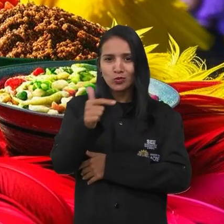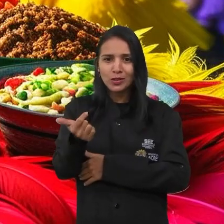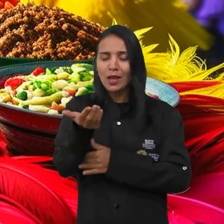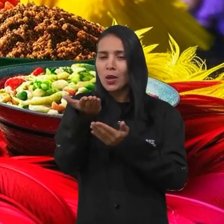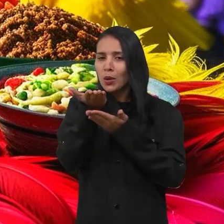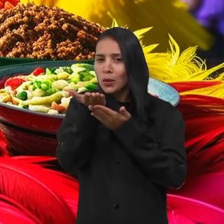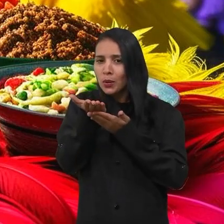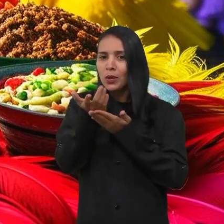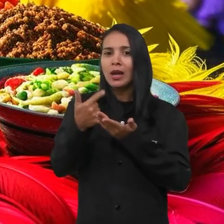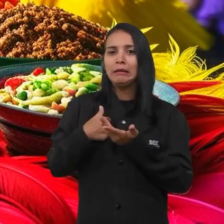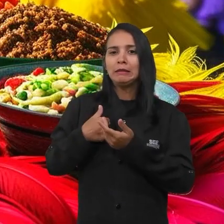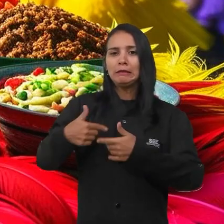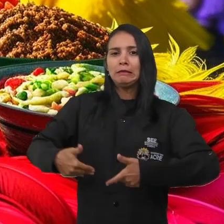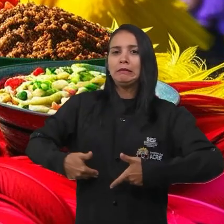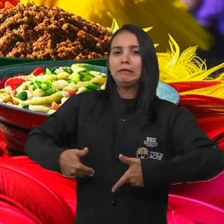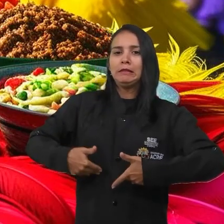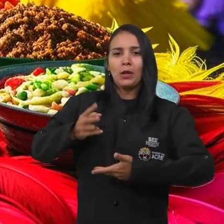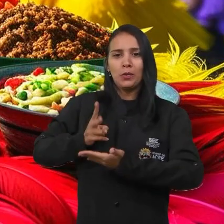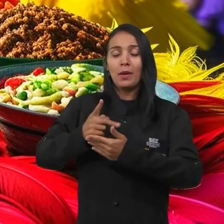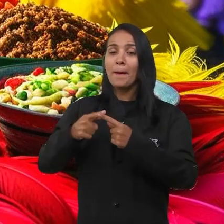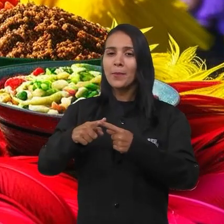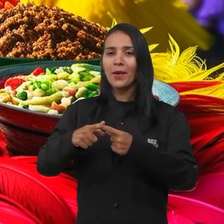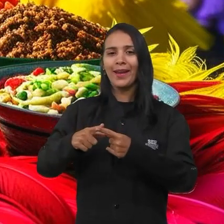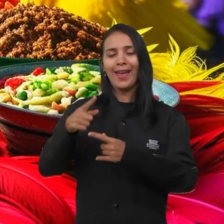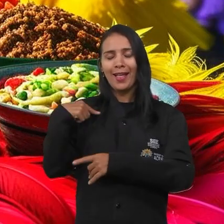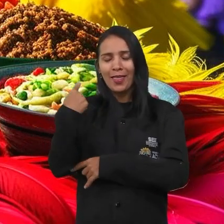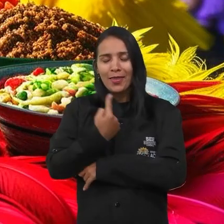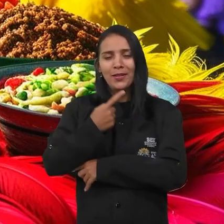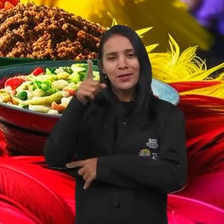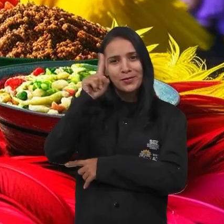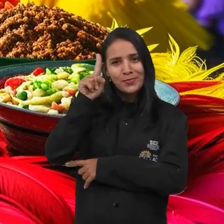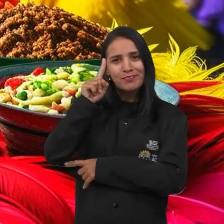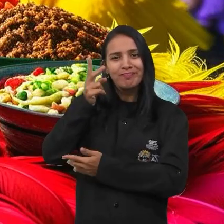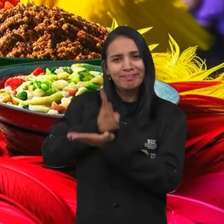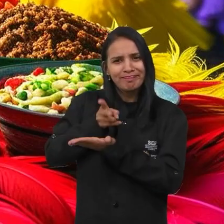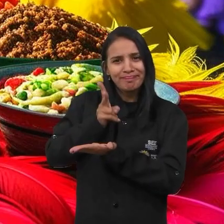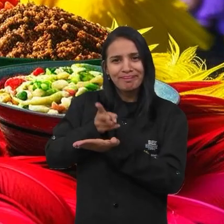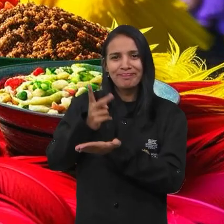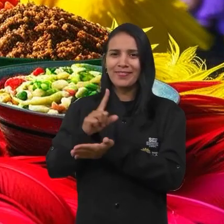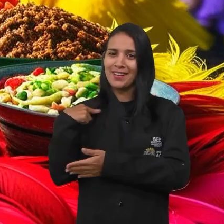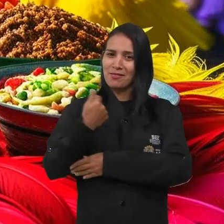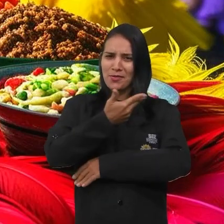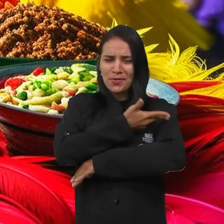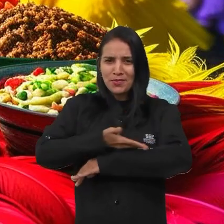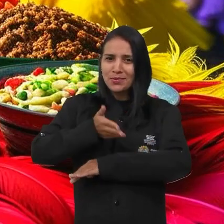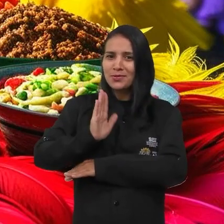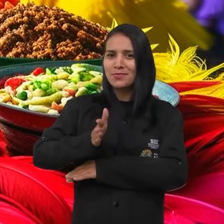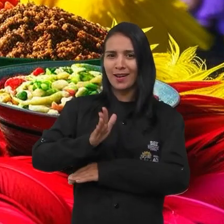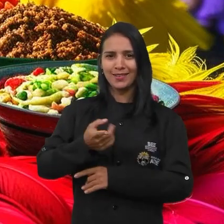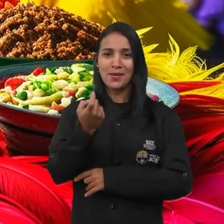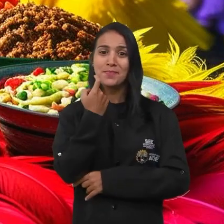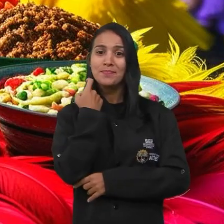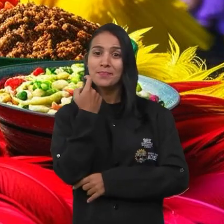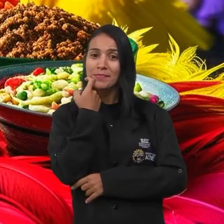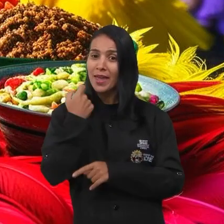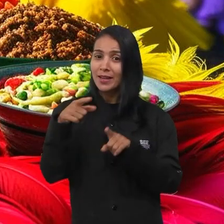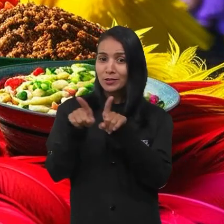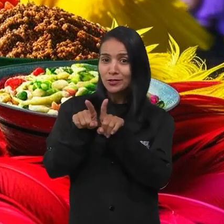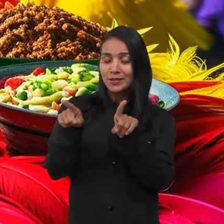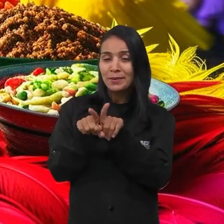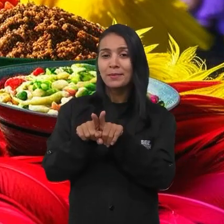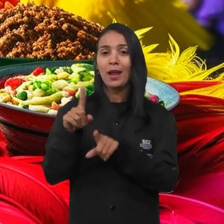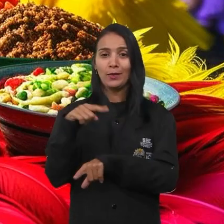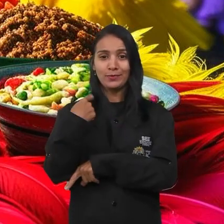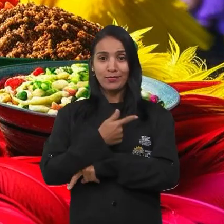faz parte da nossa alimentação de todos os dias. A gente também tem uma alimentação à base de peixe, que também é